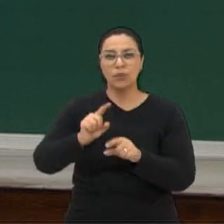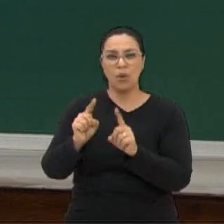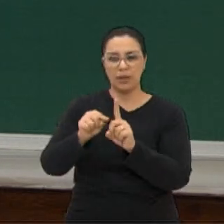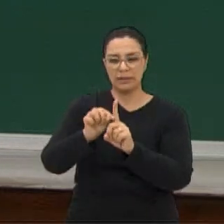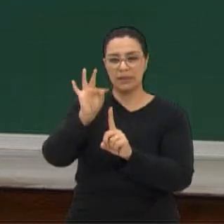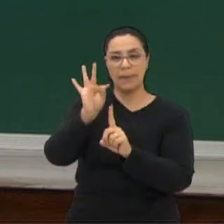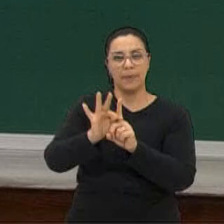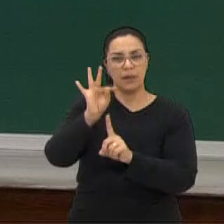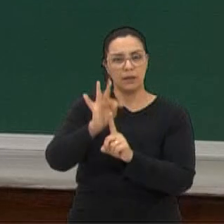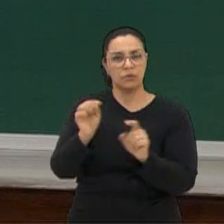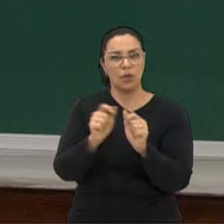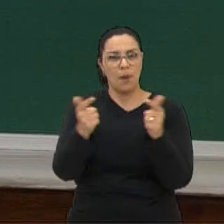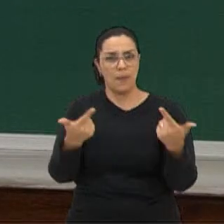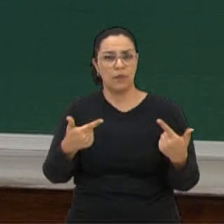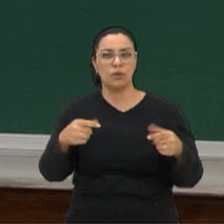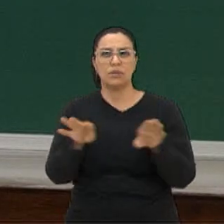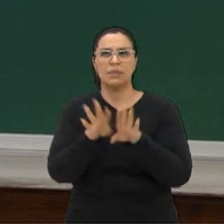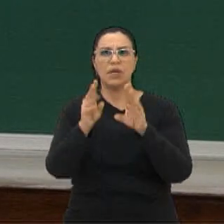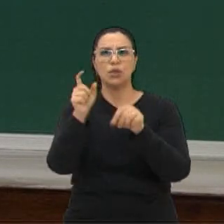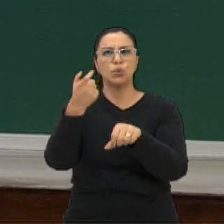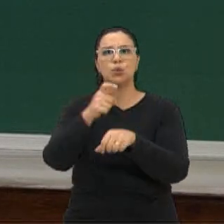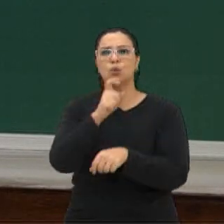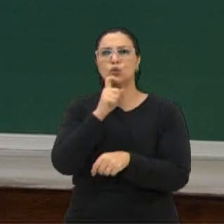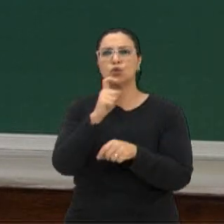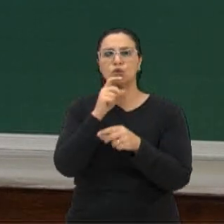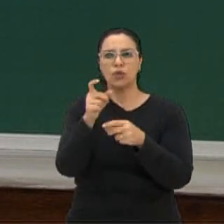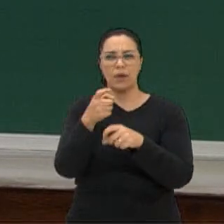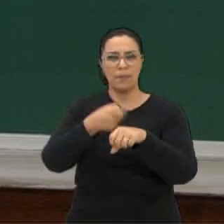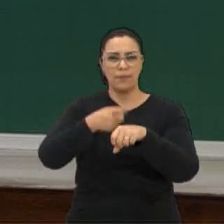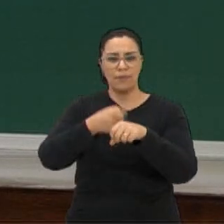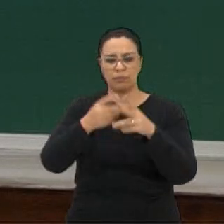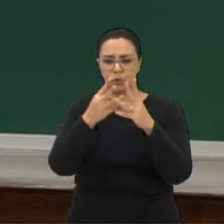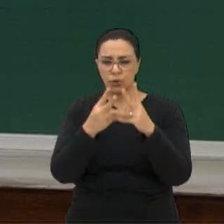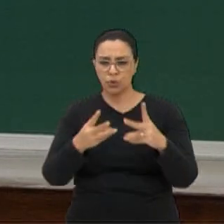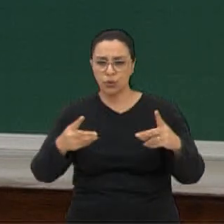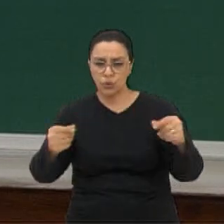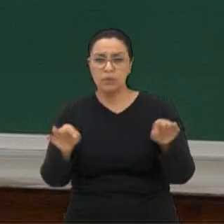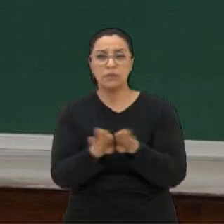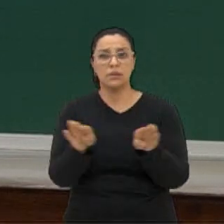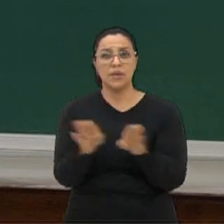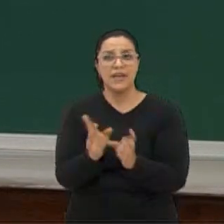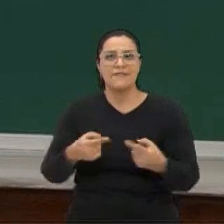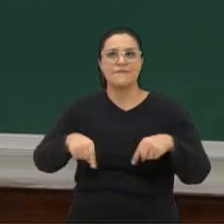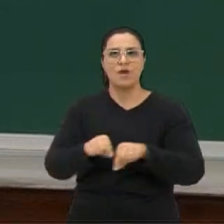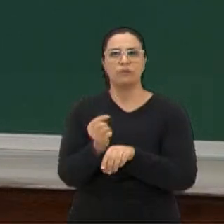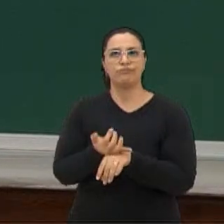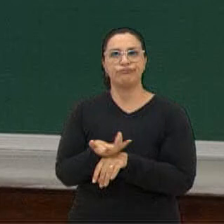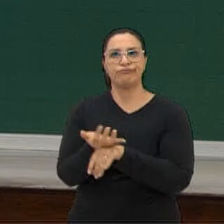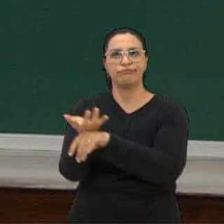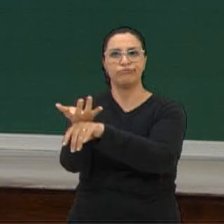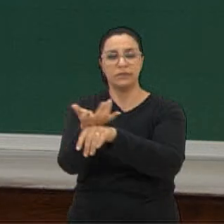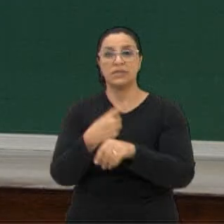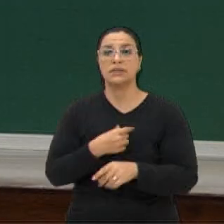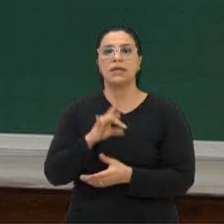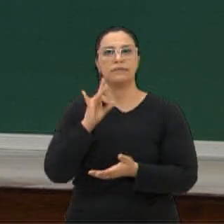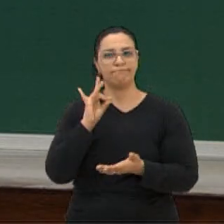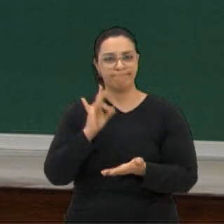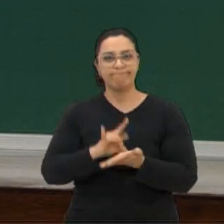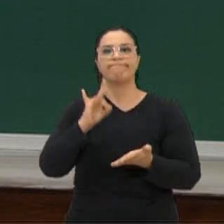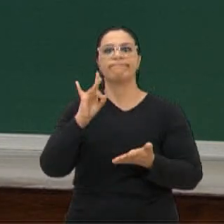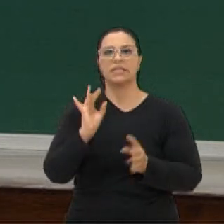por menor que ele seja, ou um derretimento parcial do gelo ou da neve, elas voltam a brotar. Então essa